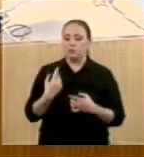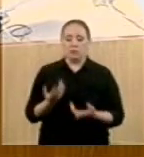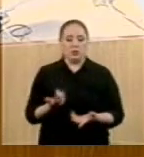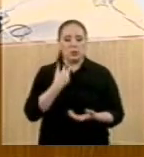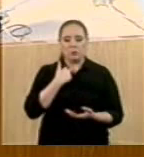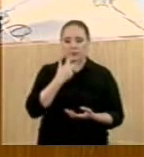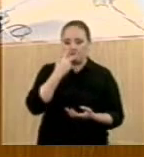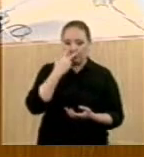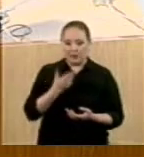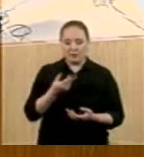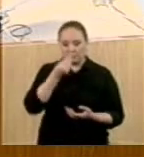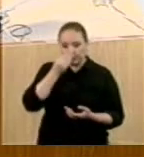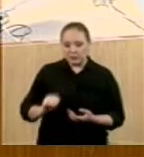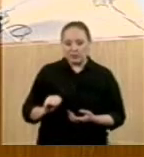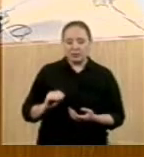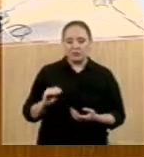a todos e a cada um,